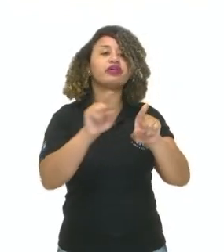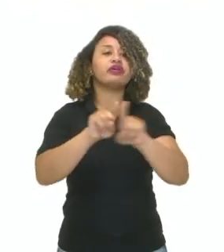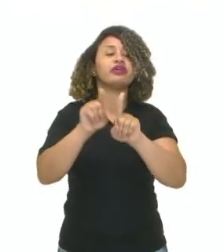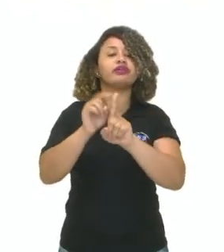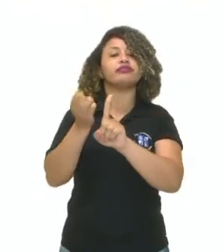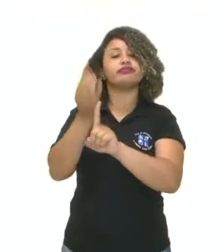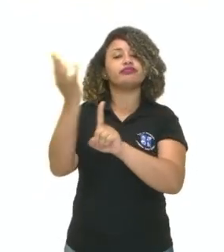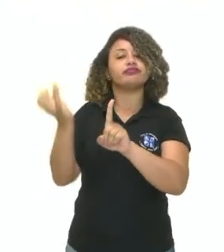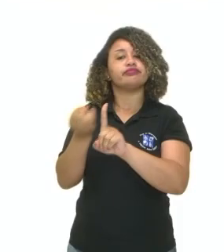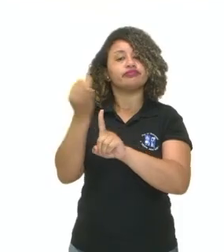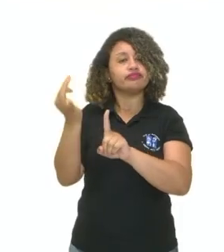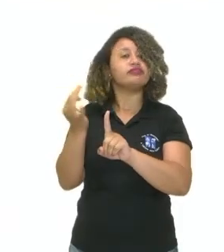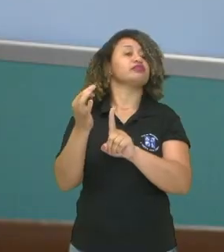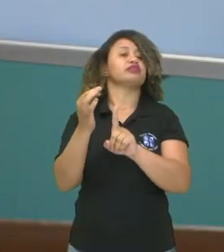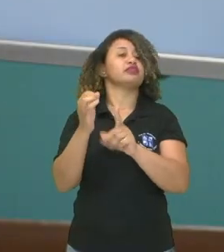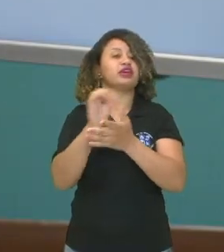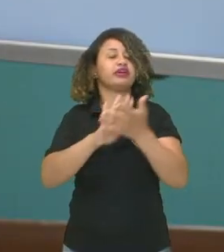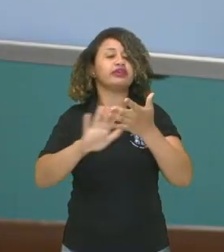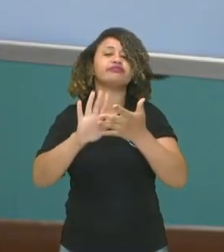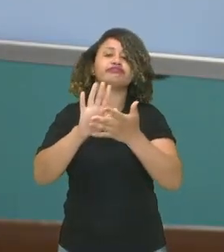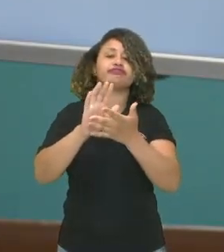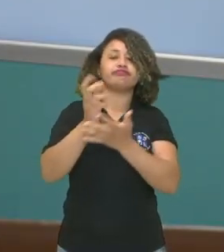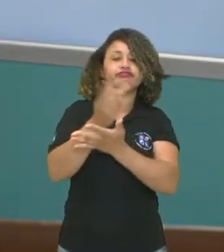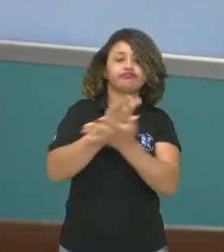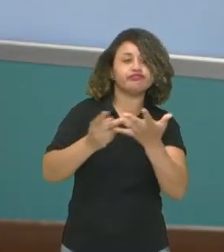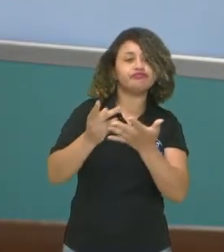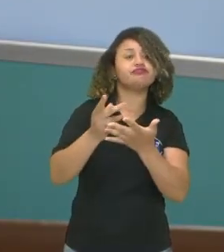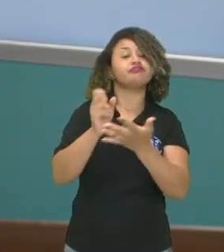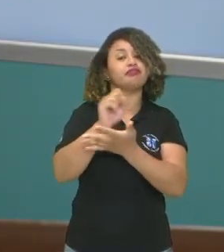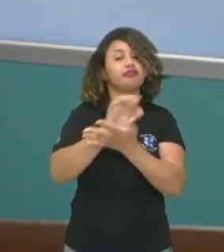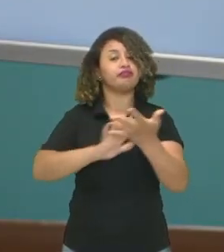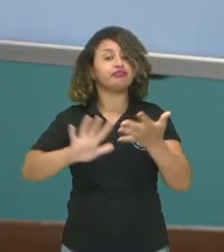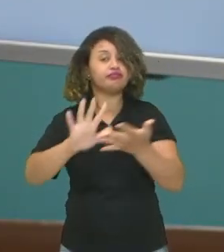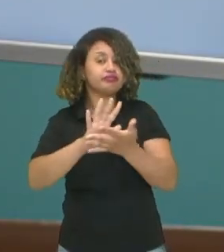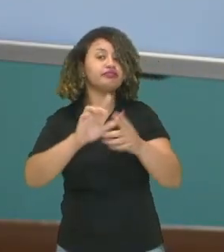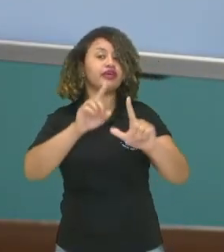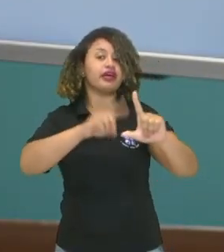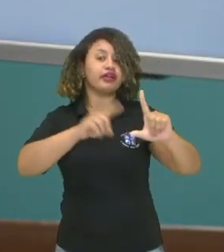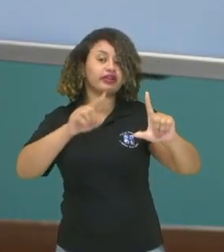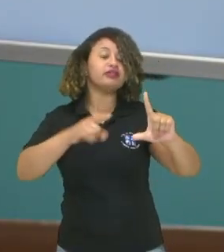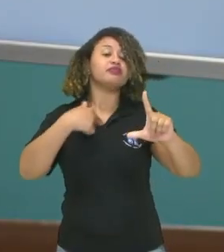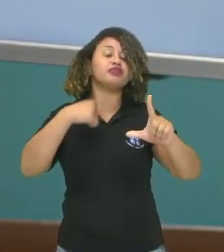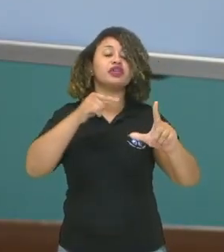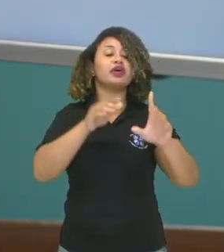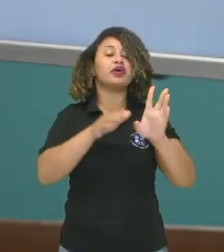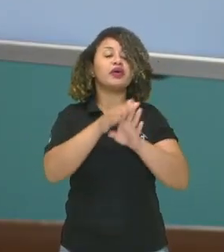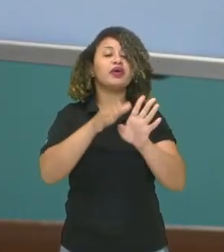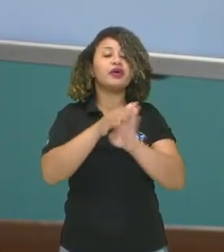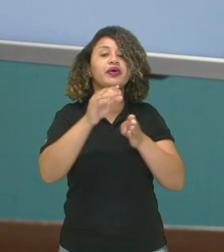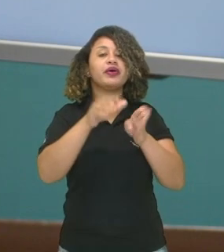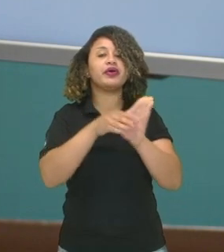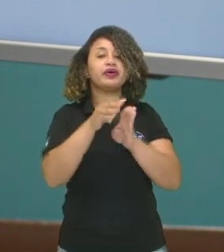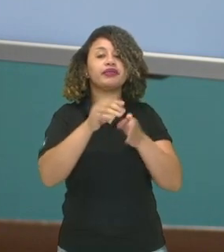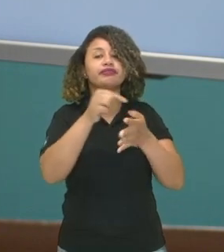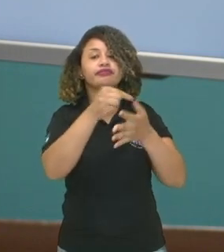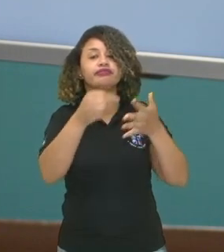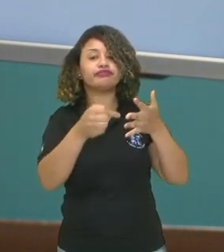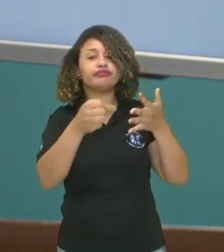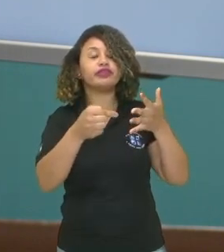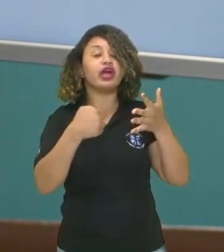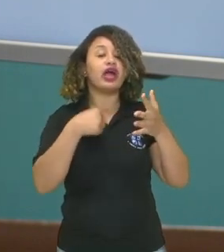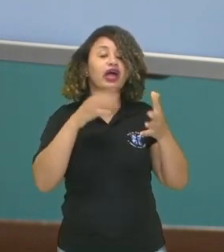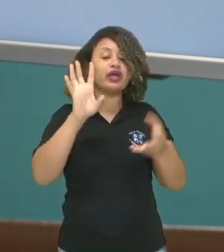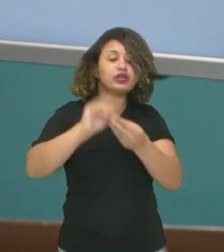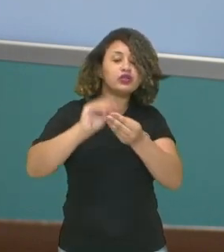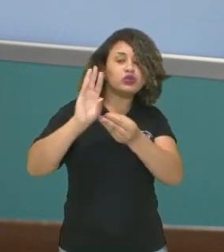não verbal, elementos gráficos. Isso mesmo, o guia resume o passo a passo, detalhes que são muito extensos de uma